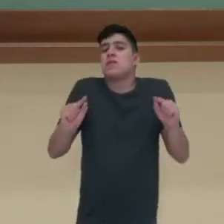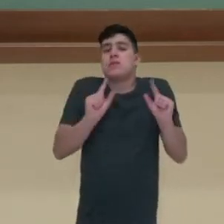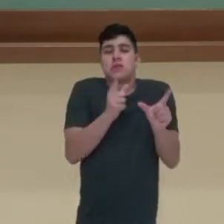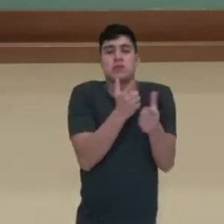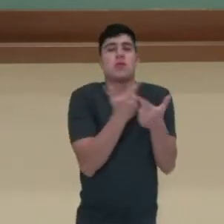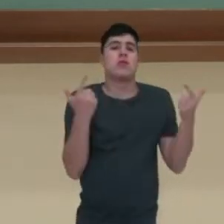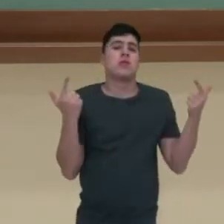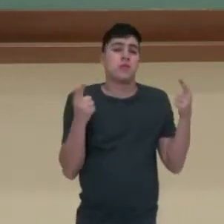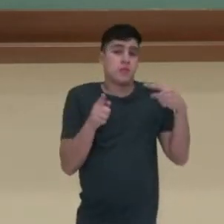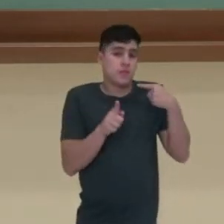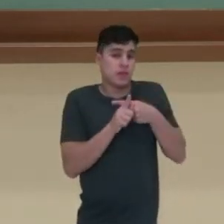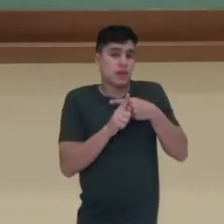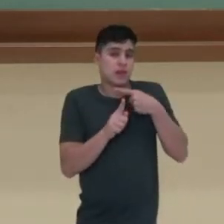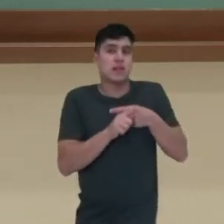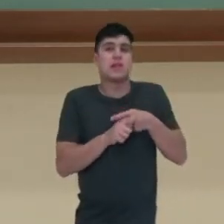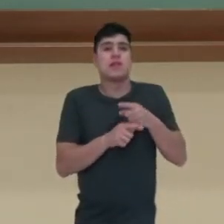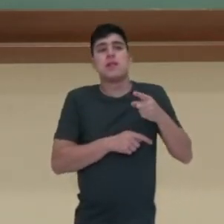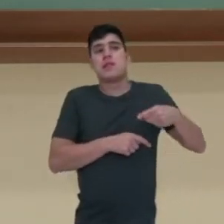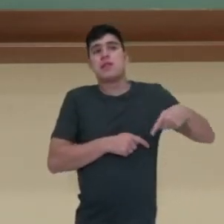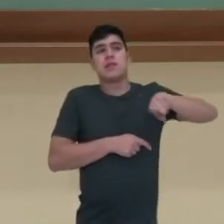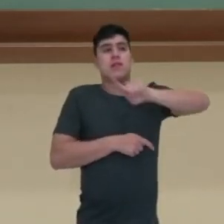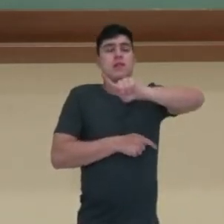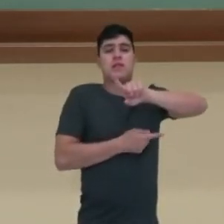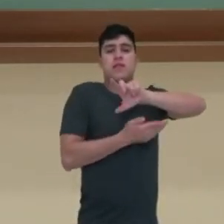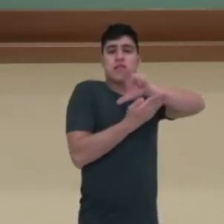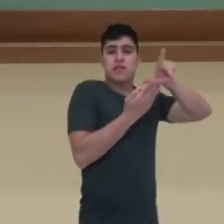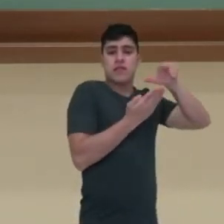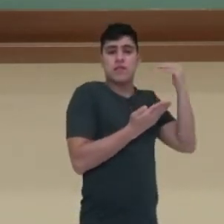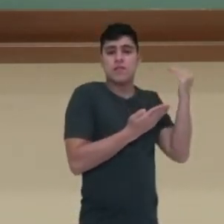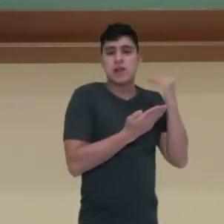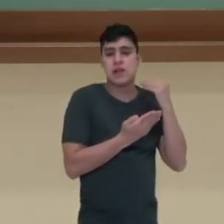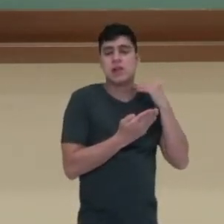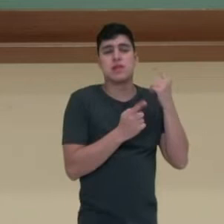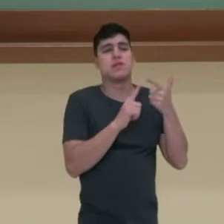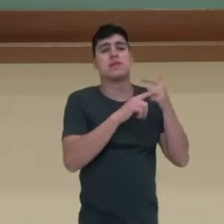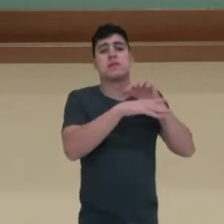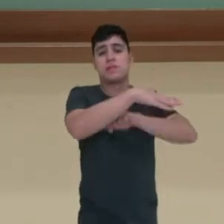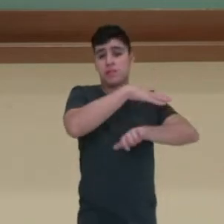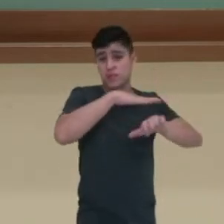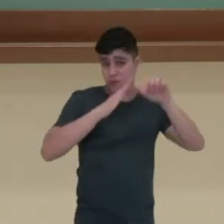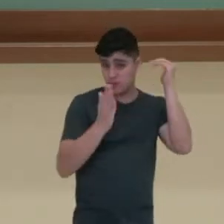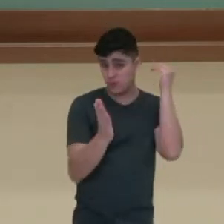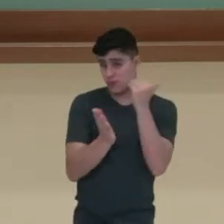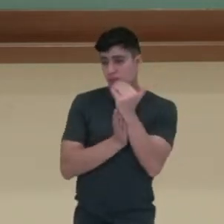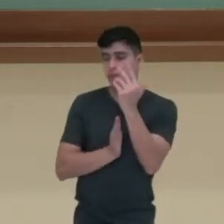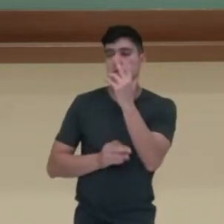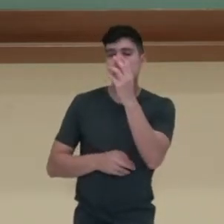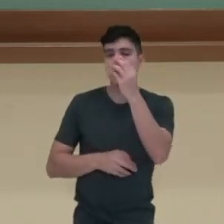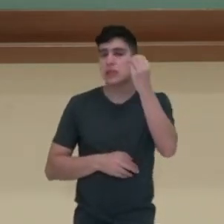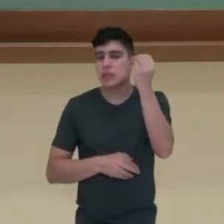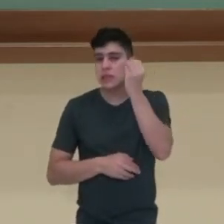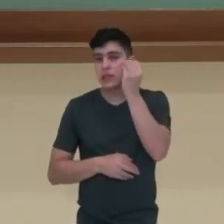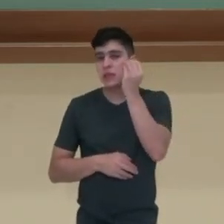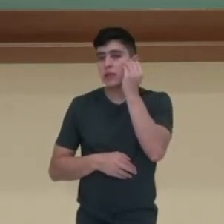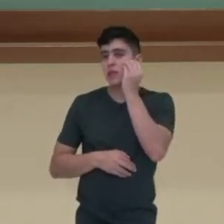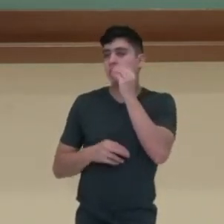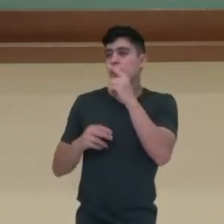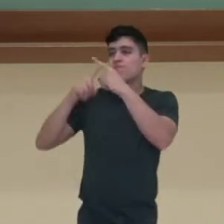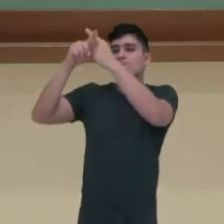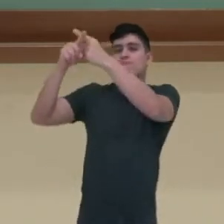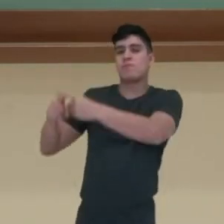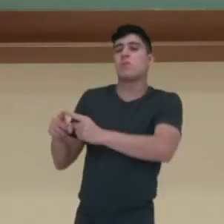a bancos e diversas empresas multinacionais estarem boicotando um dos